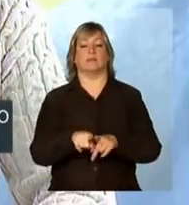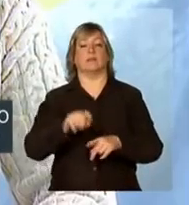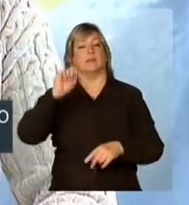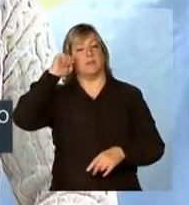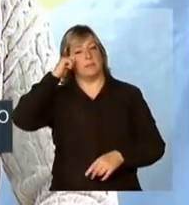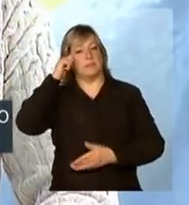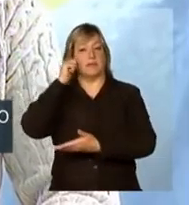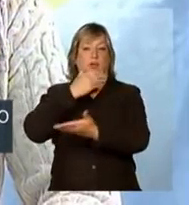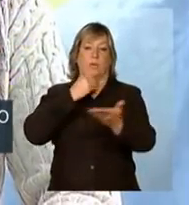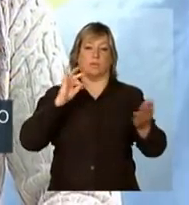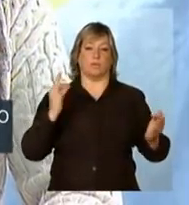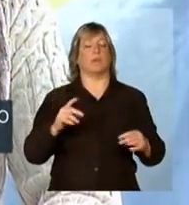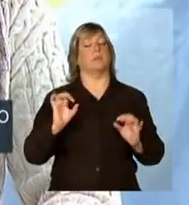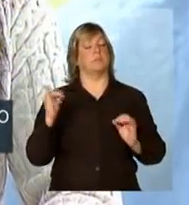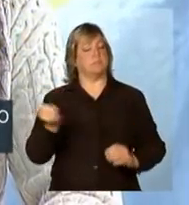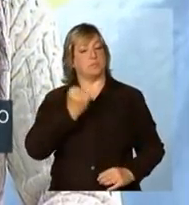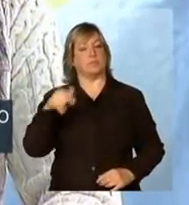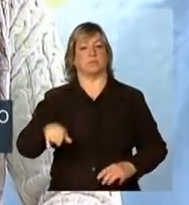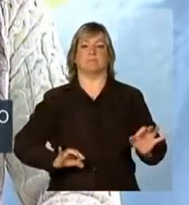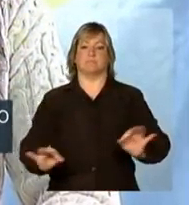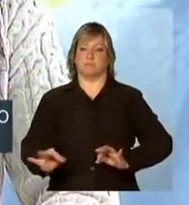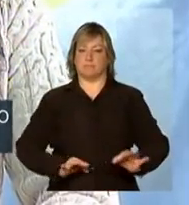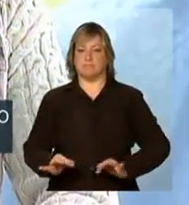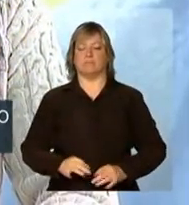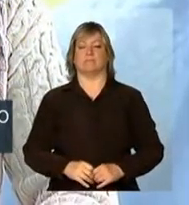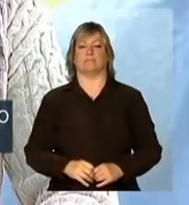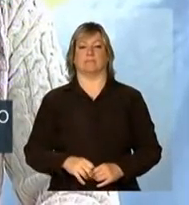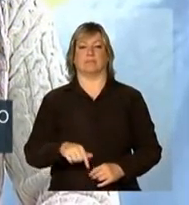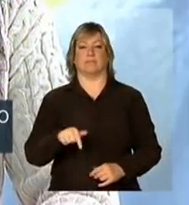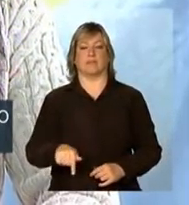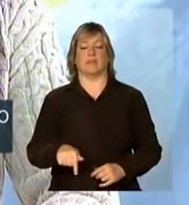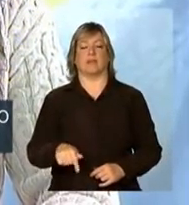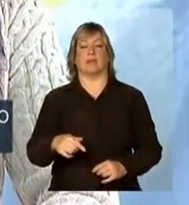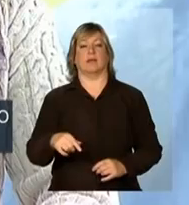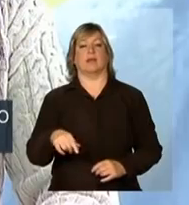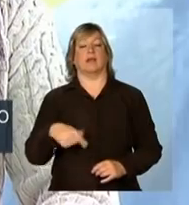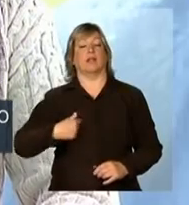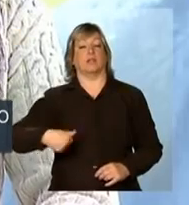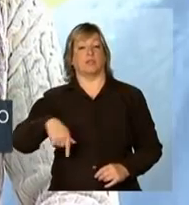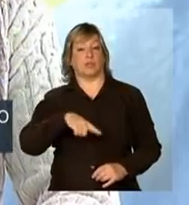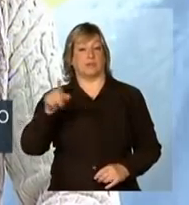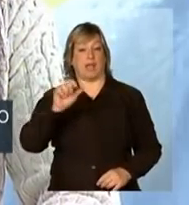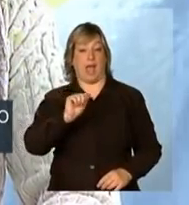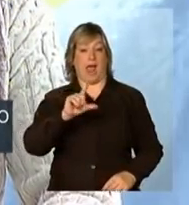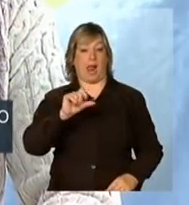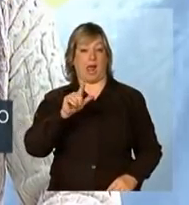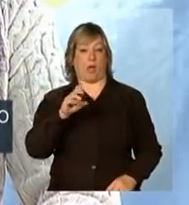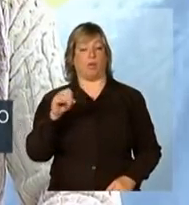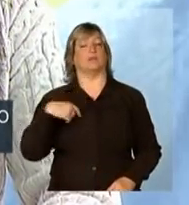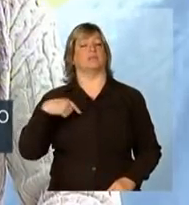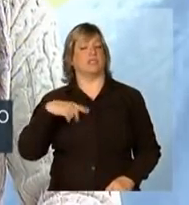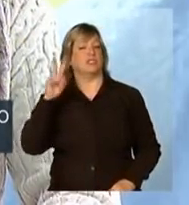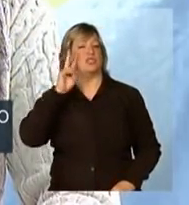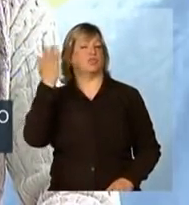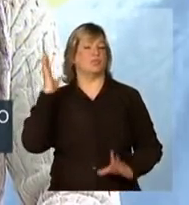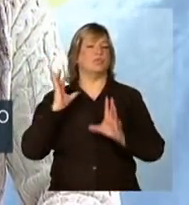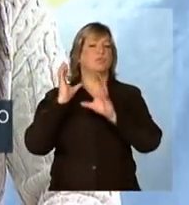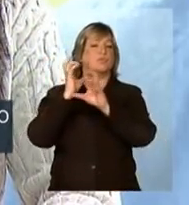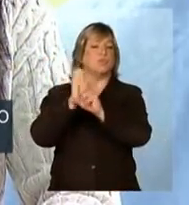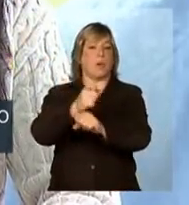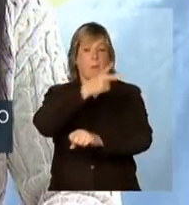plano. O nosso estado, ele tem uma história de violência contra o povo negro